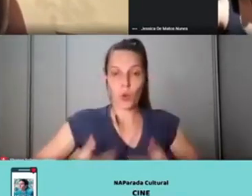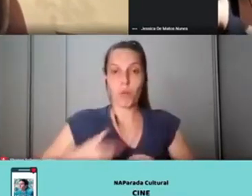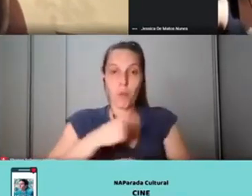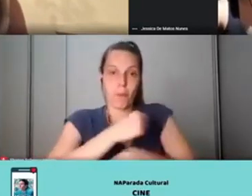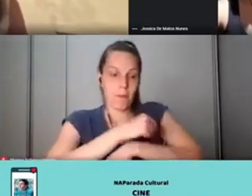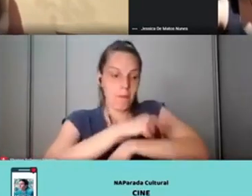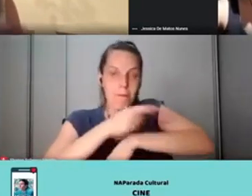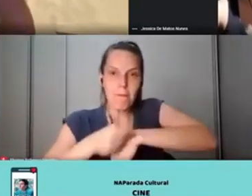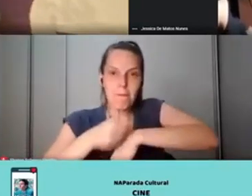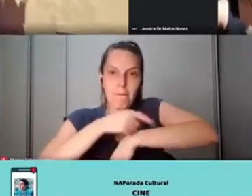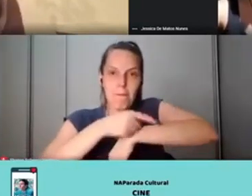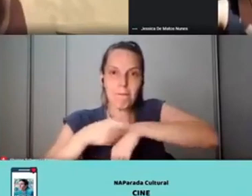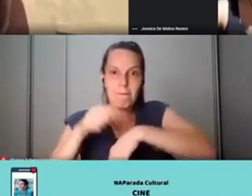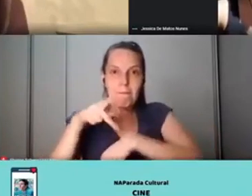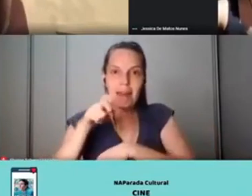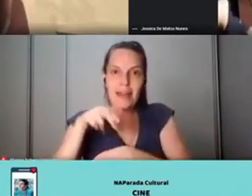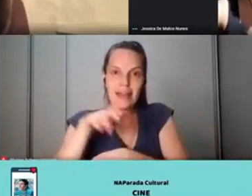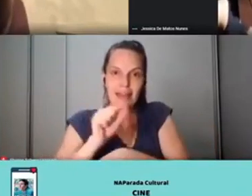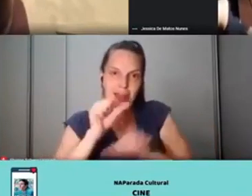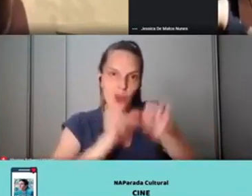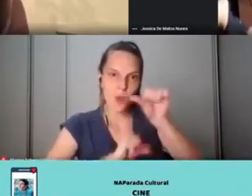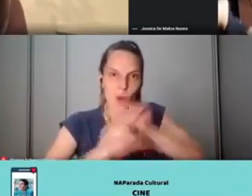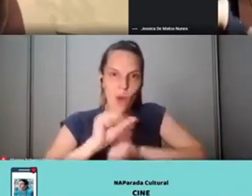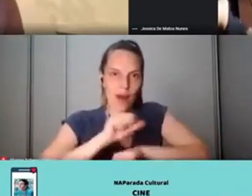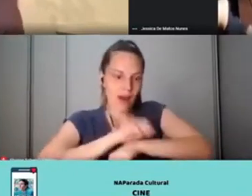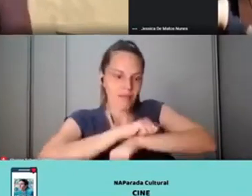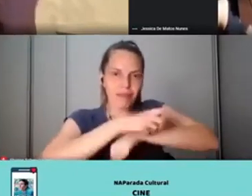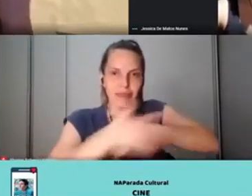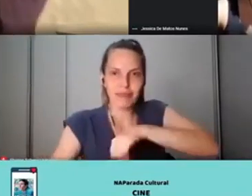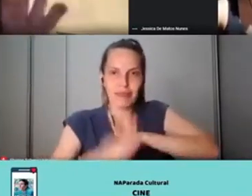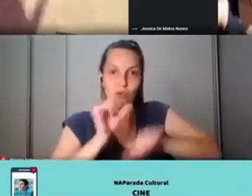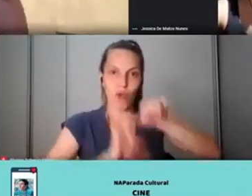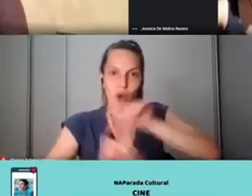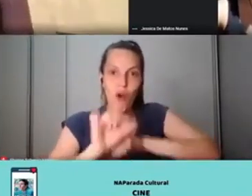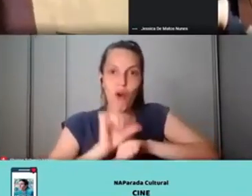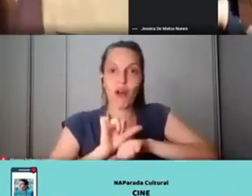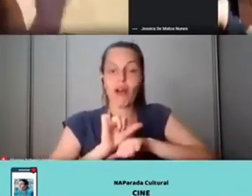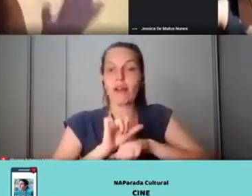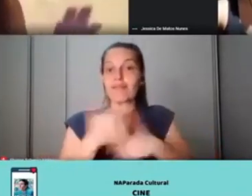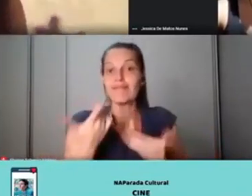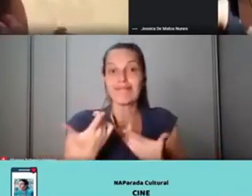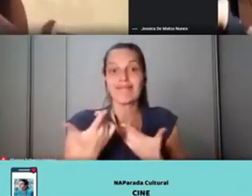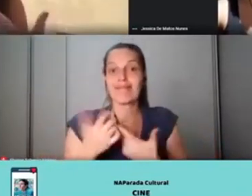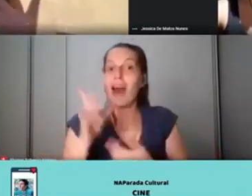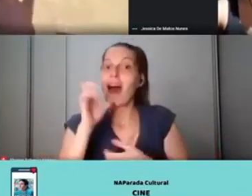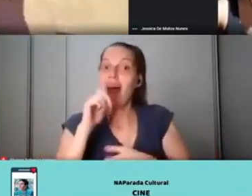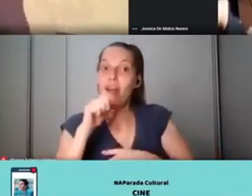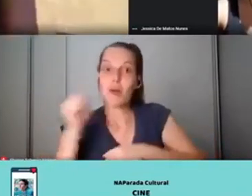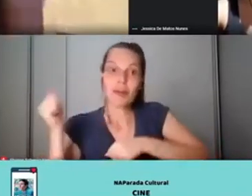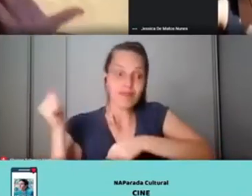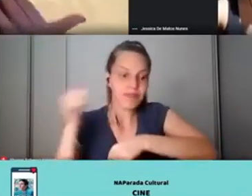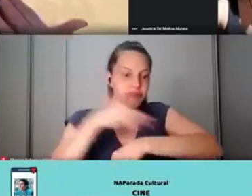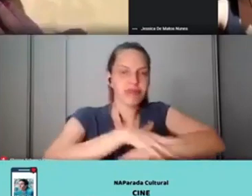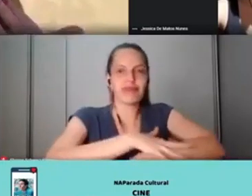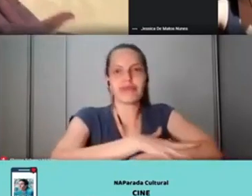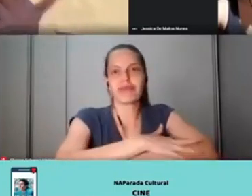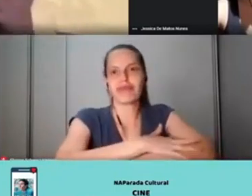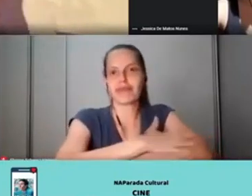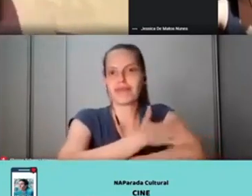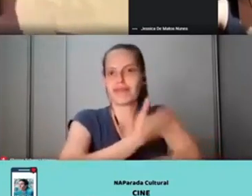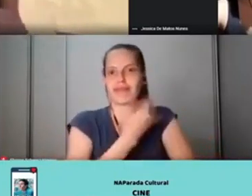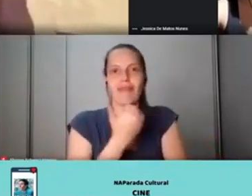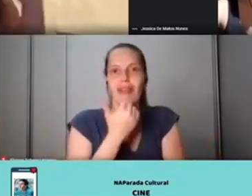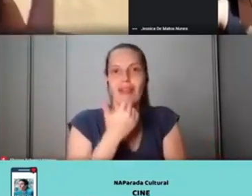né? Então, pensando assim numa metáfora, quando a gente vai trocando as nossas penas, quando a